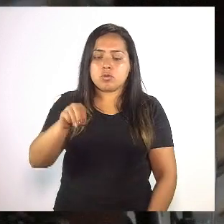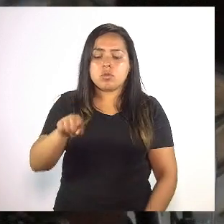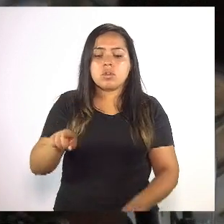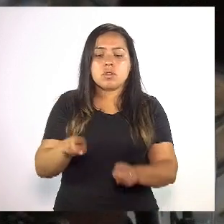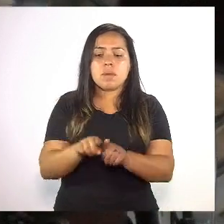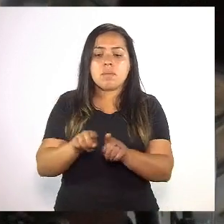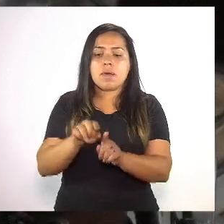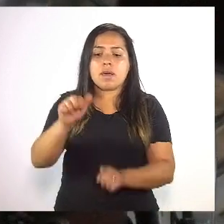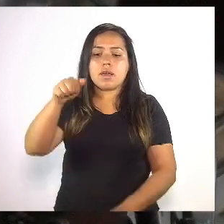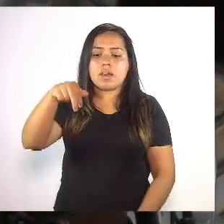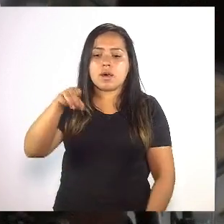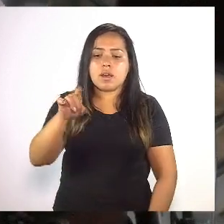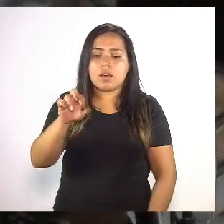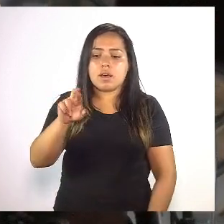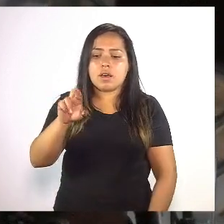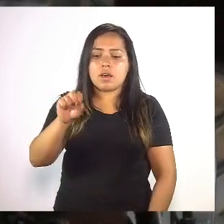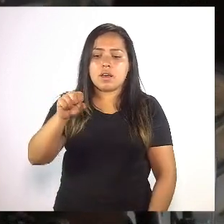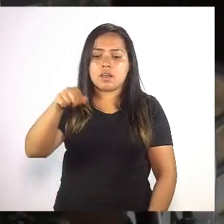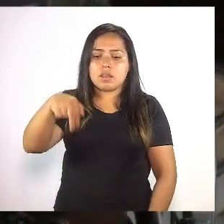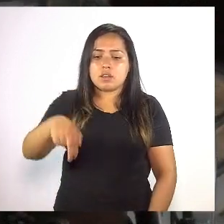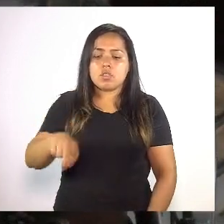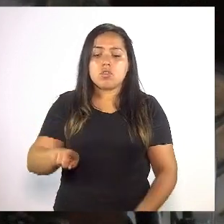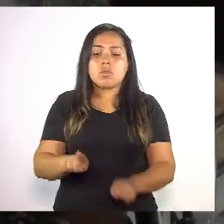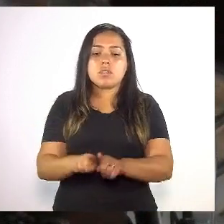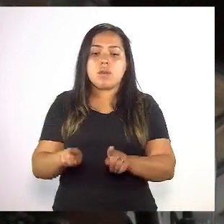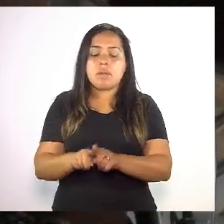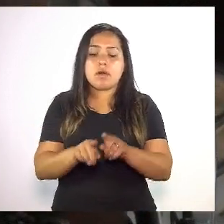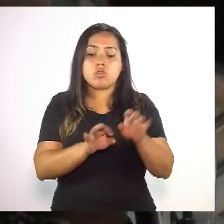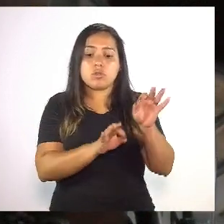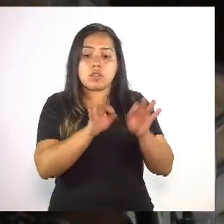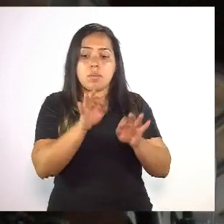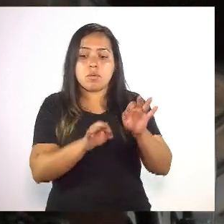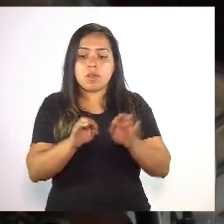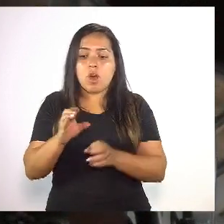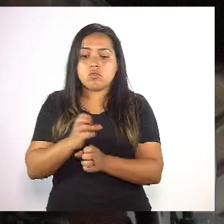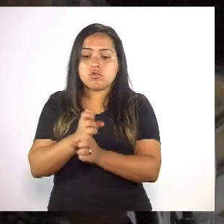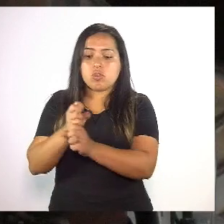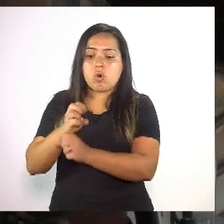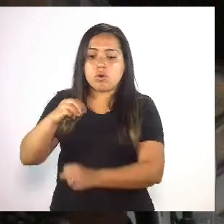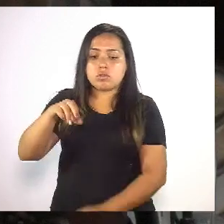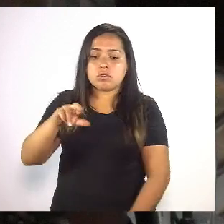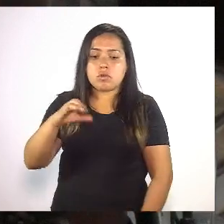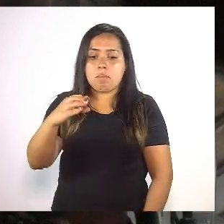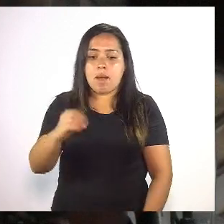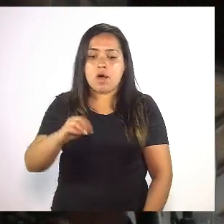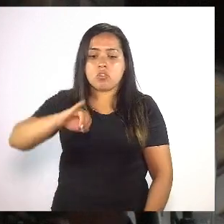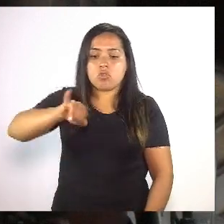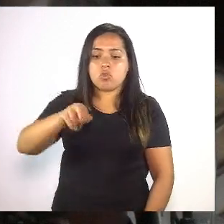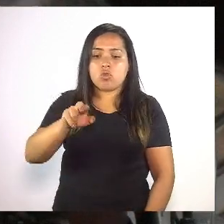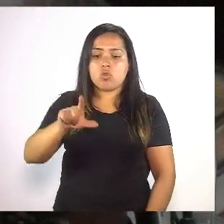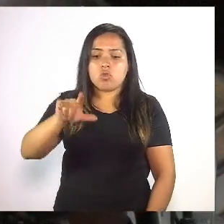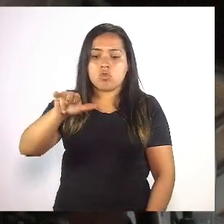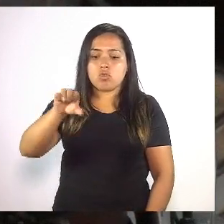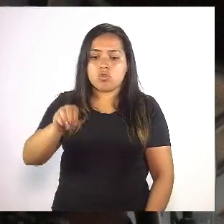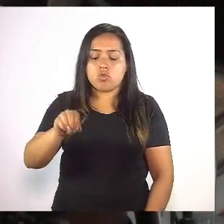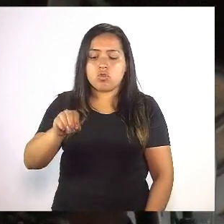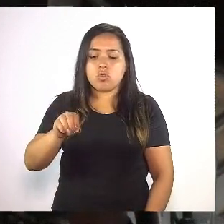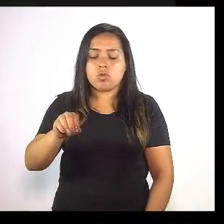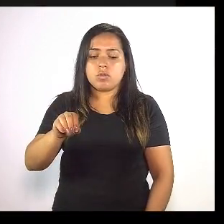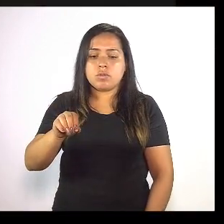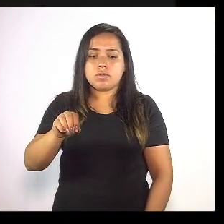Montezani. Pelo Tribunal de Contas, senhor Márcio Jandré Ferreira, senhor Júlio César dos Santos